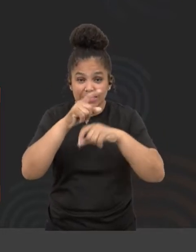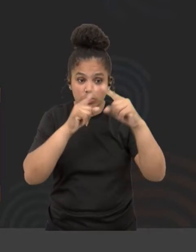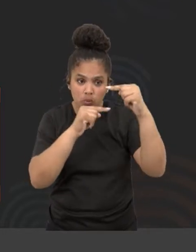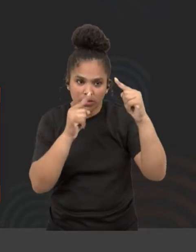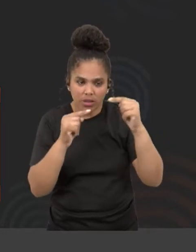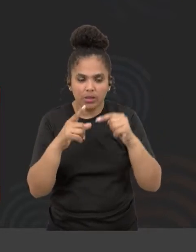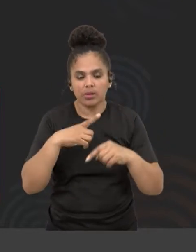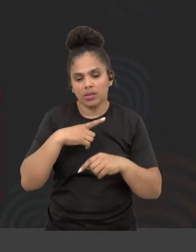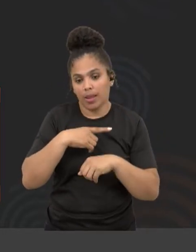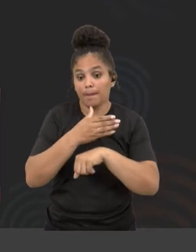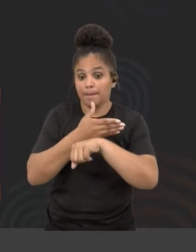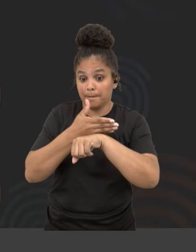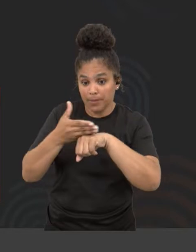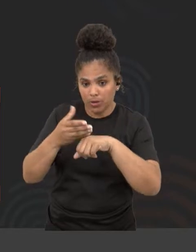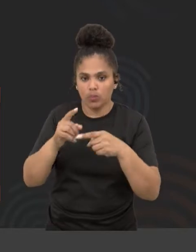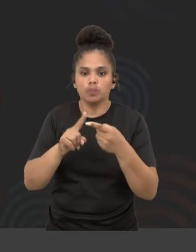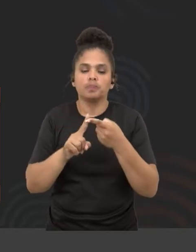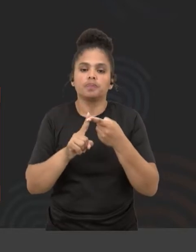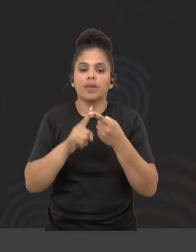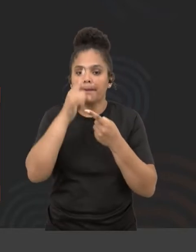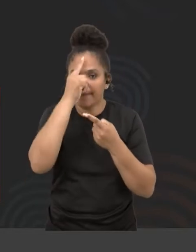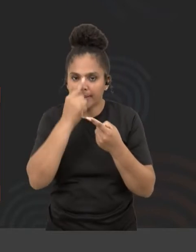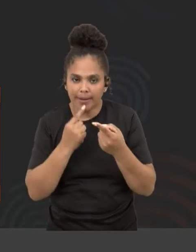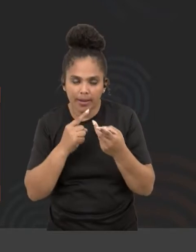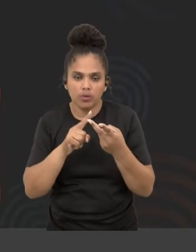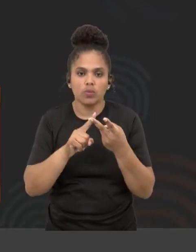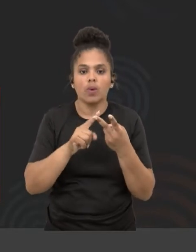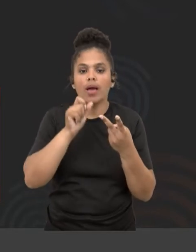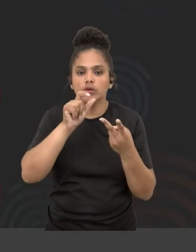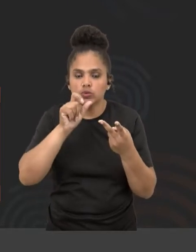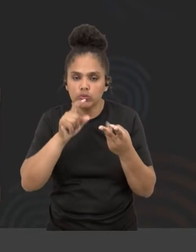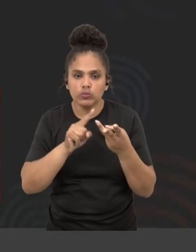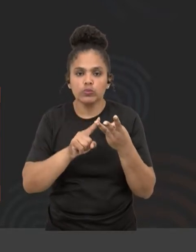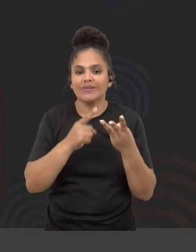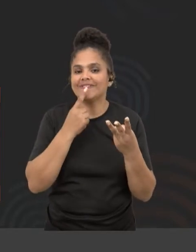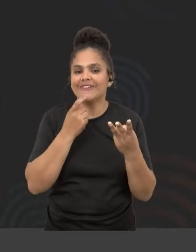são da cor branca, amarela, azul e vermelha.